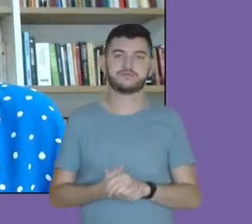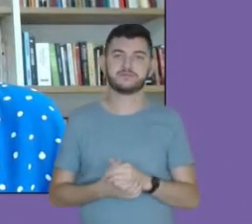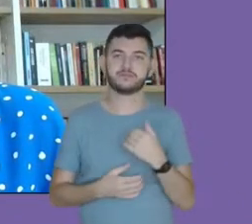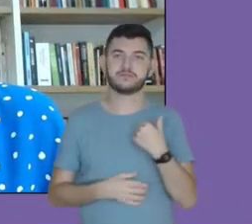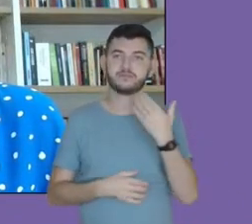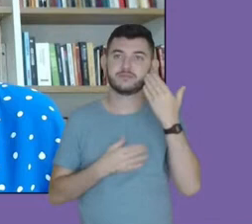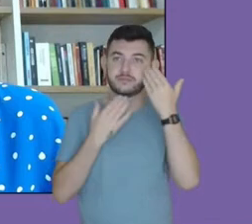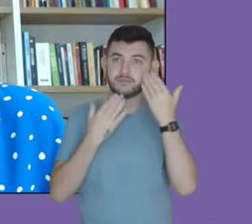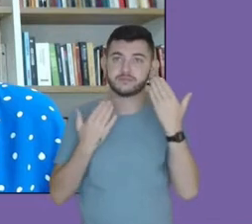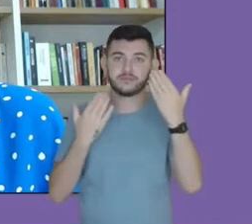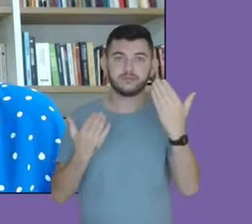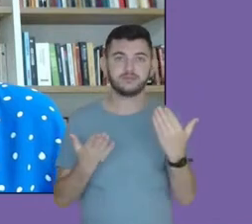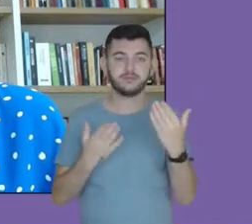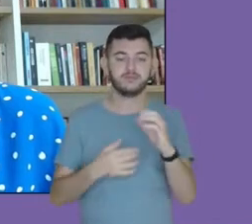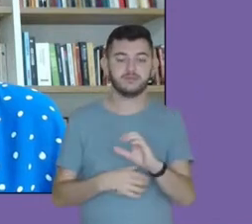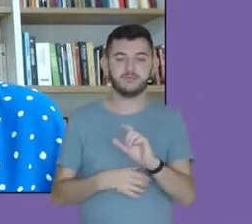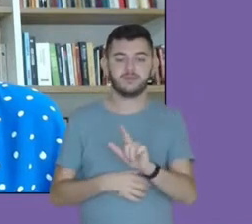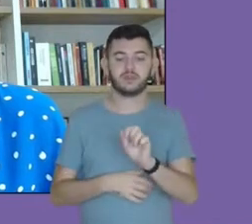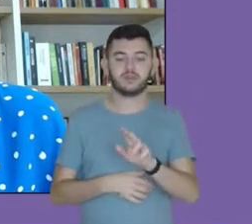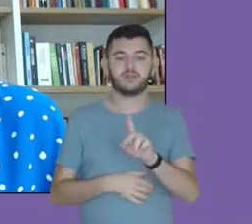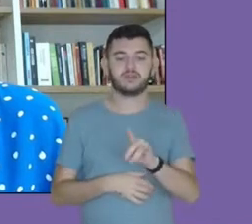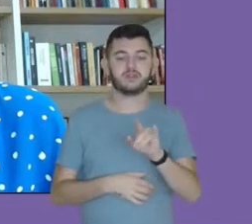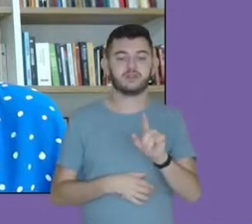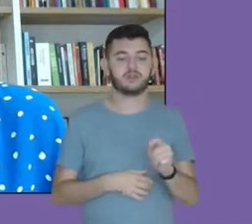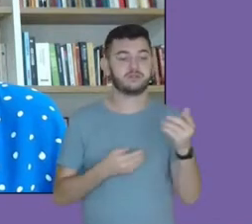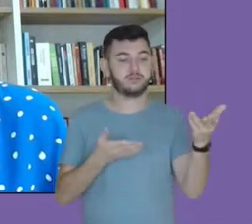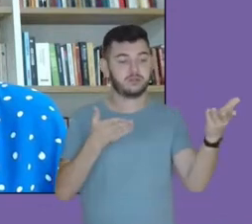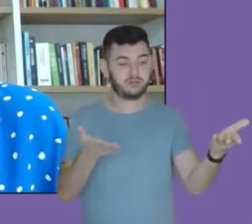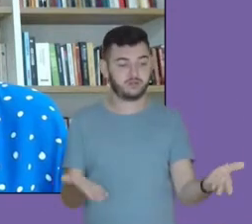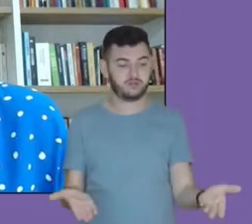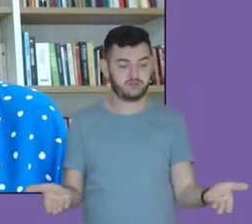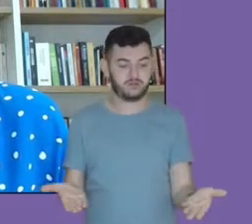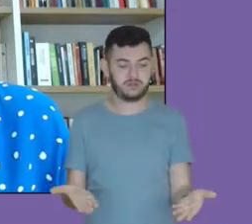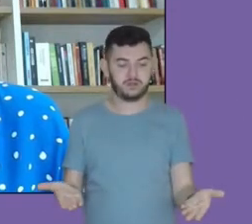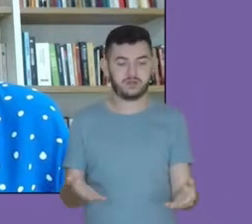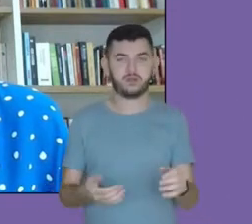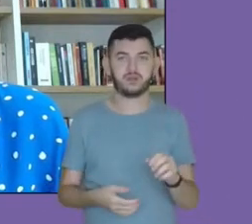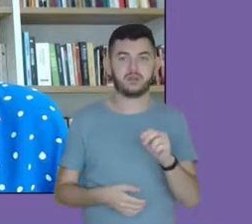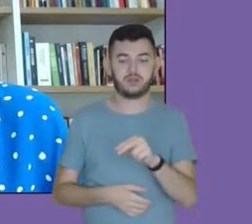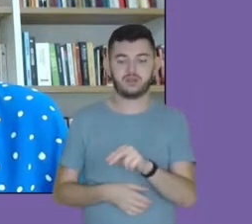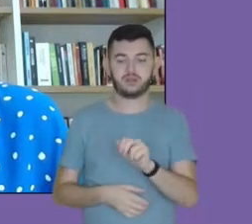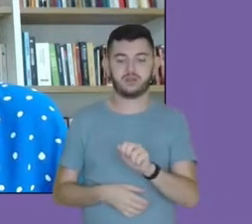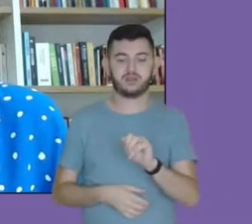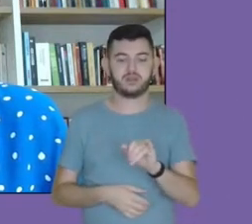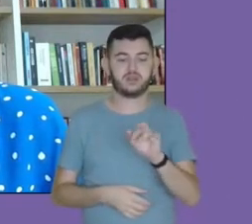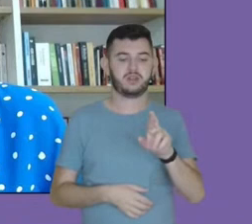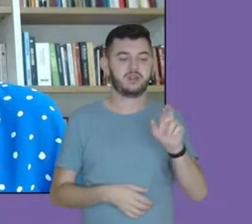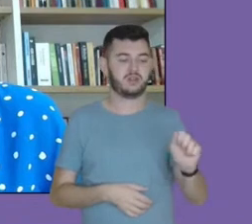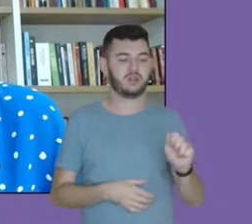Obrigada, Cláudia. Eu gostaria agora de passar para a Naira.